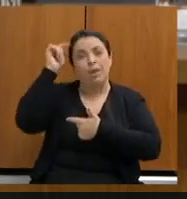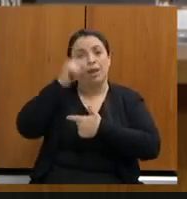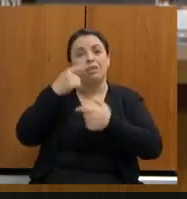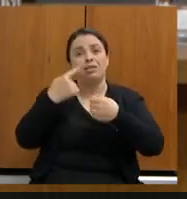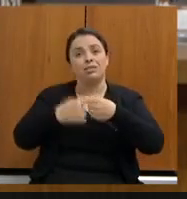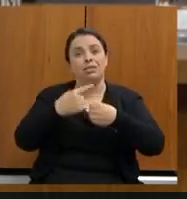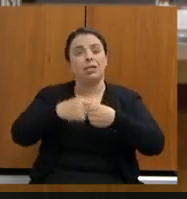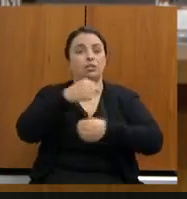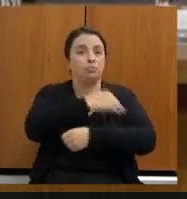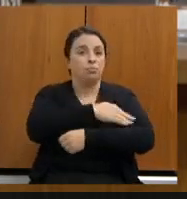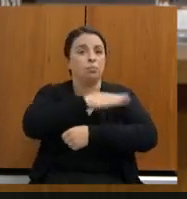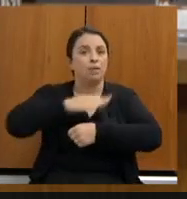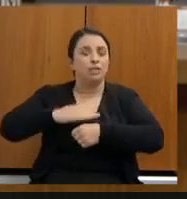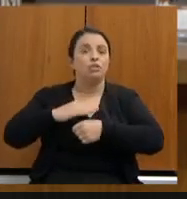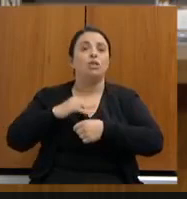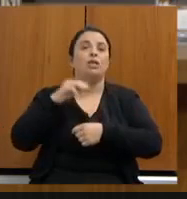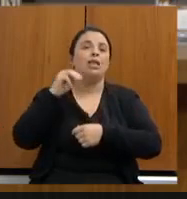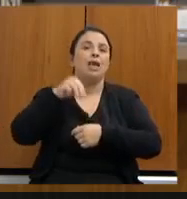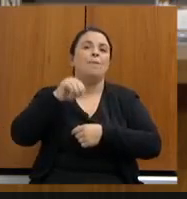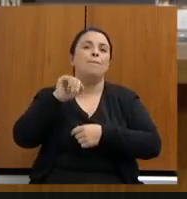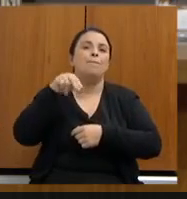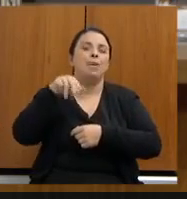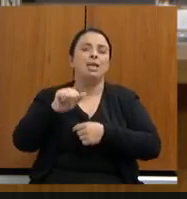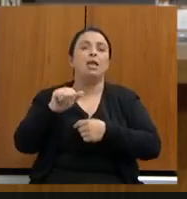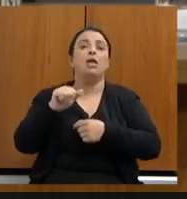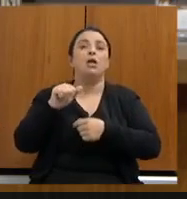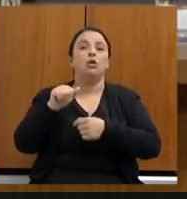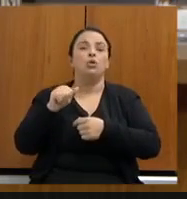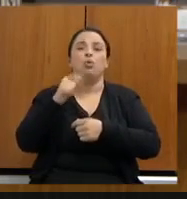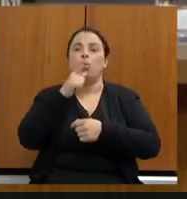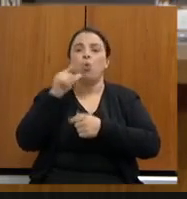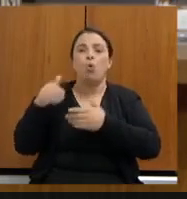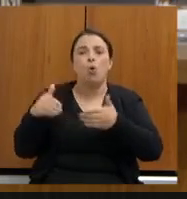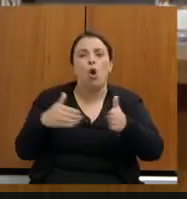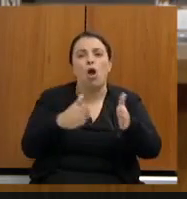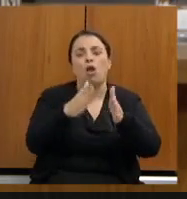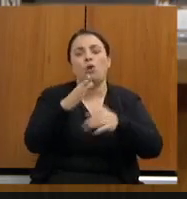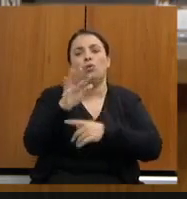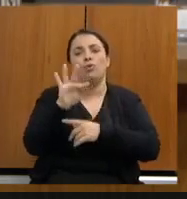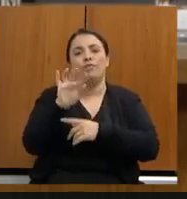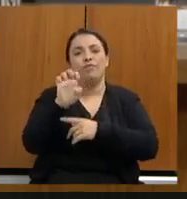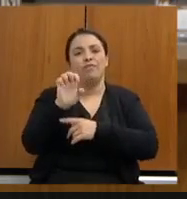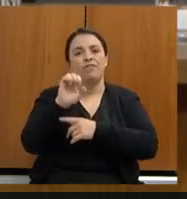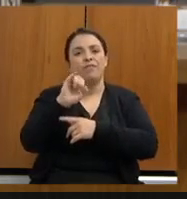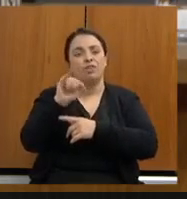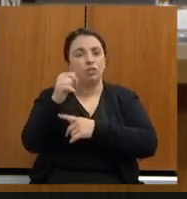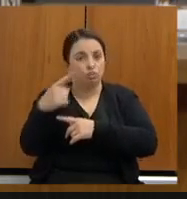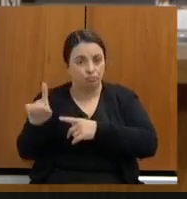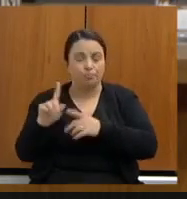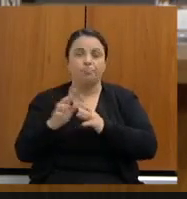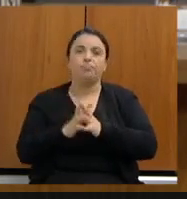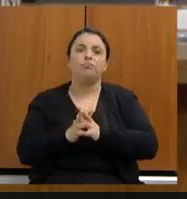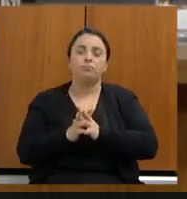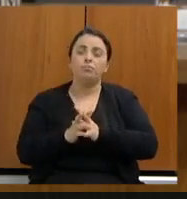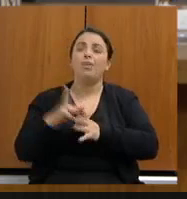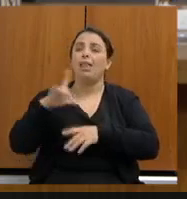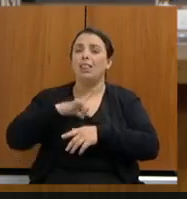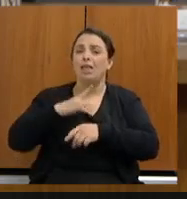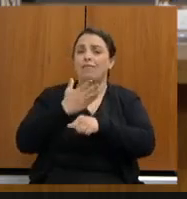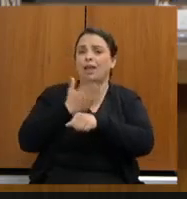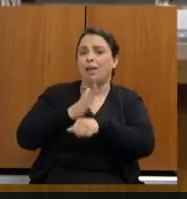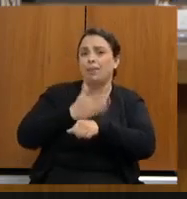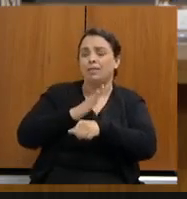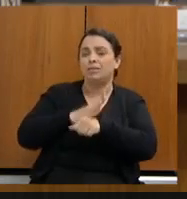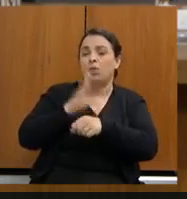de Brumadinho na mina do corre o feijão pode passar nós tivemos aí capacitação interna